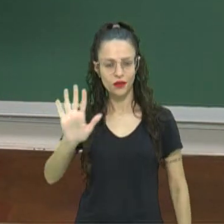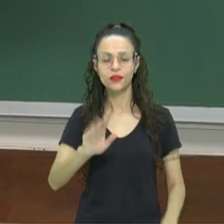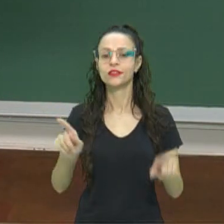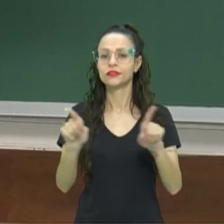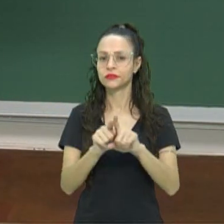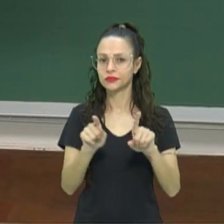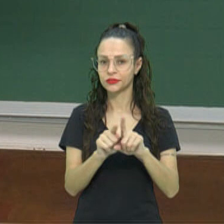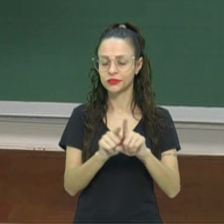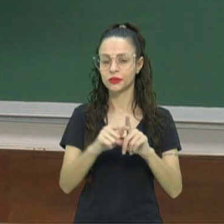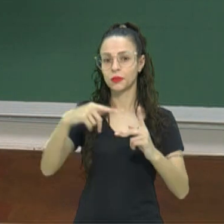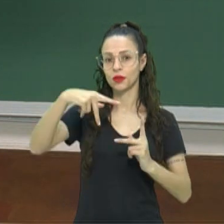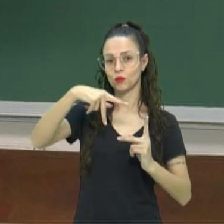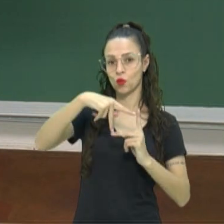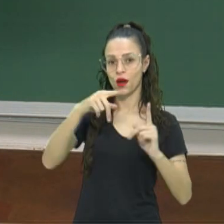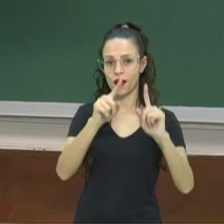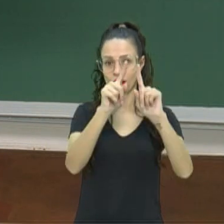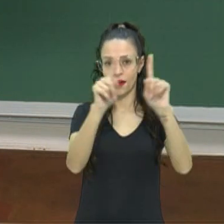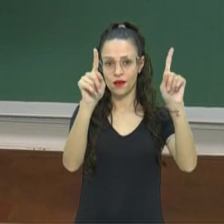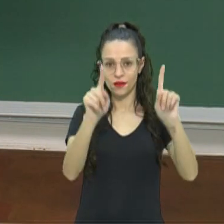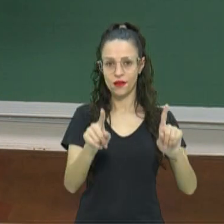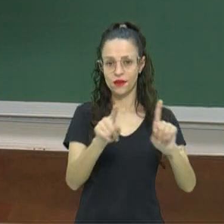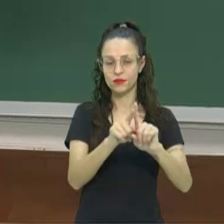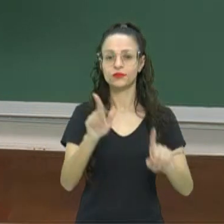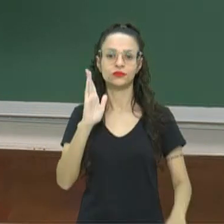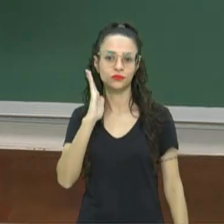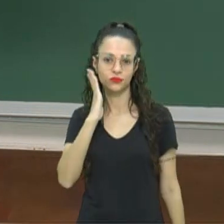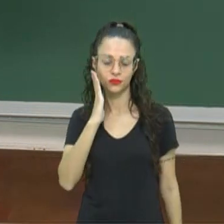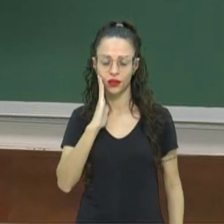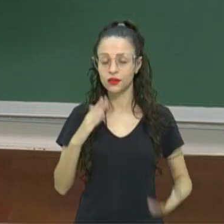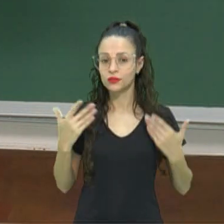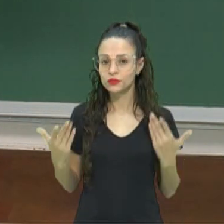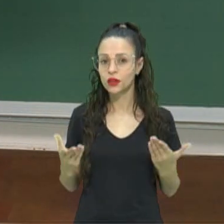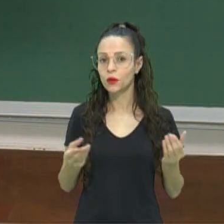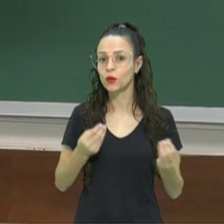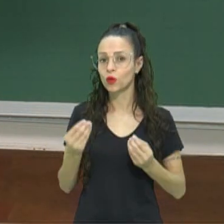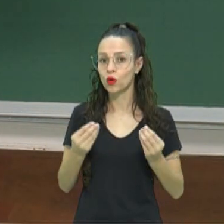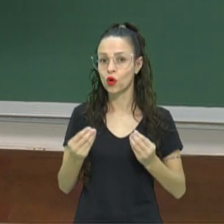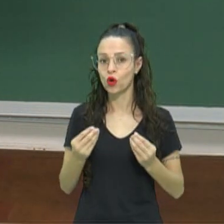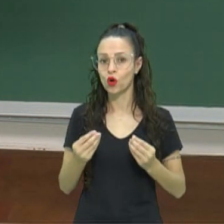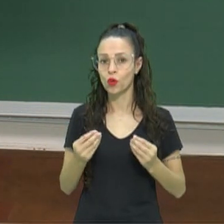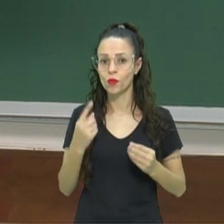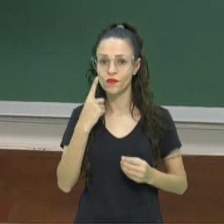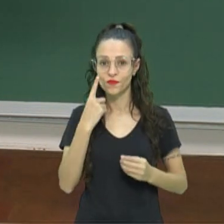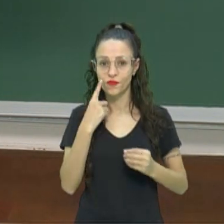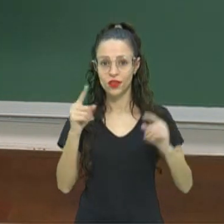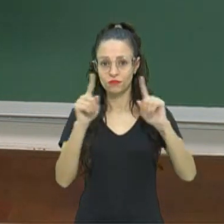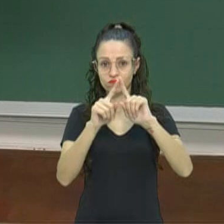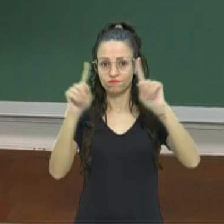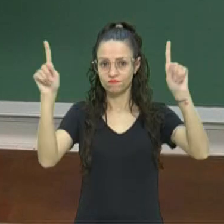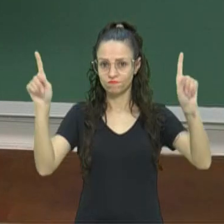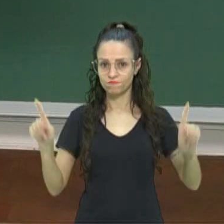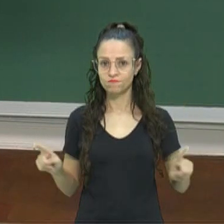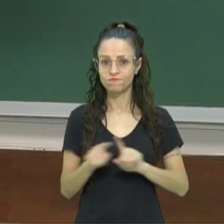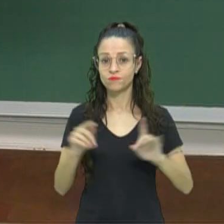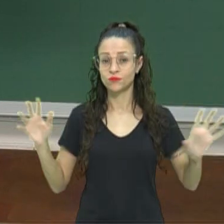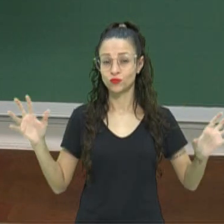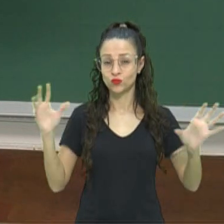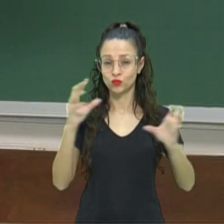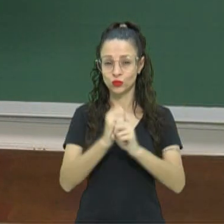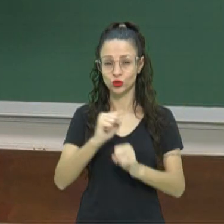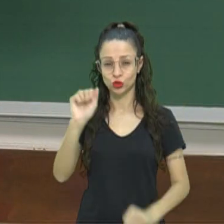de quadrado. Então, o que nós podemos fazer? Nós podemos determinar a área total do